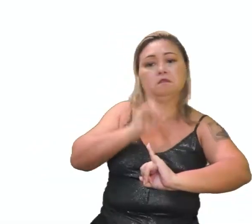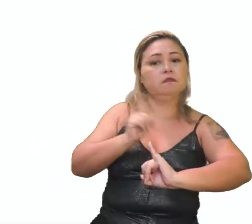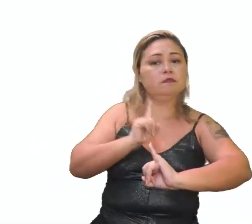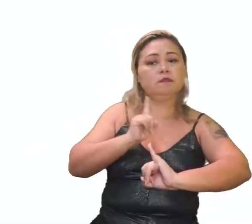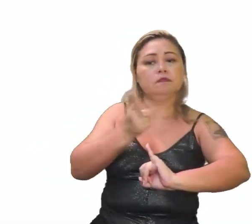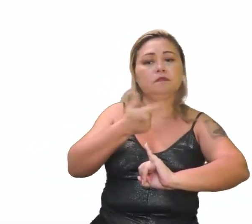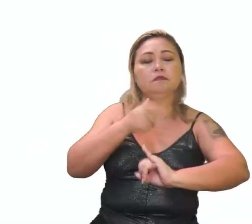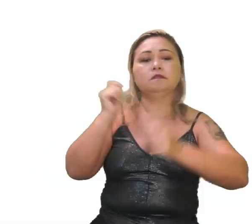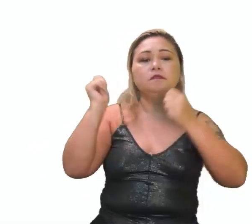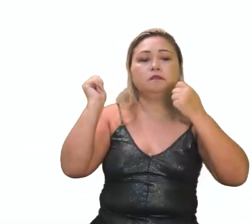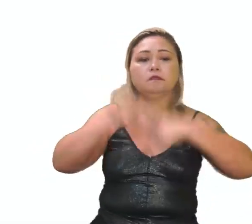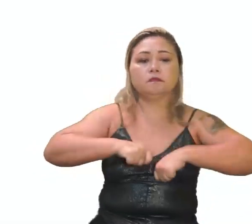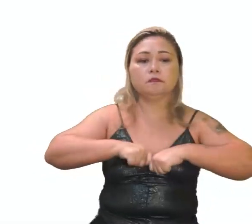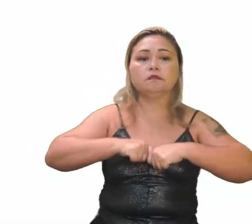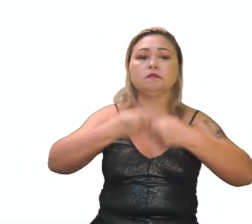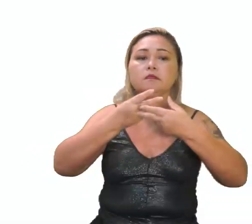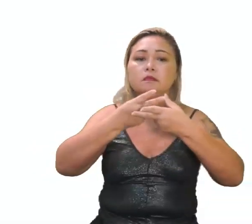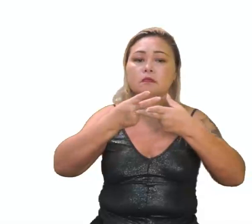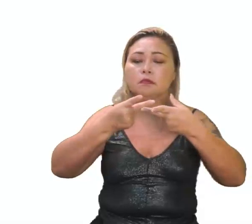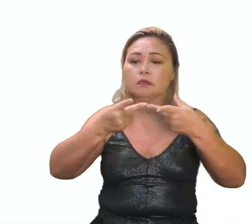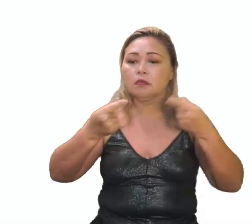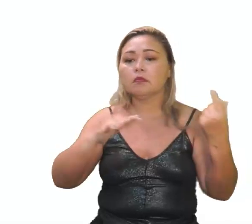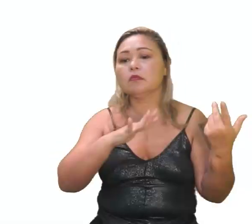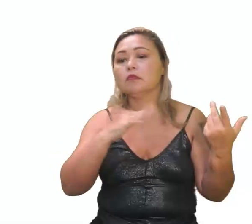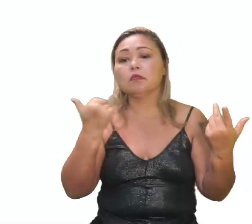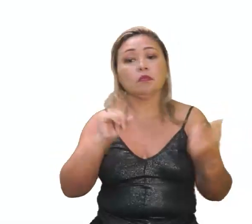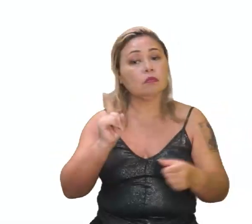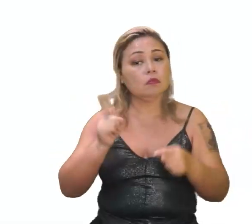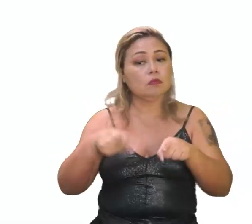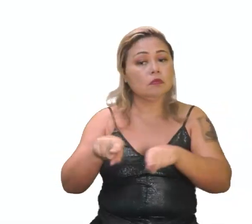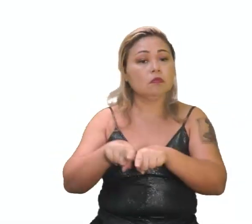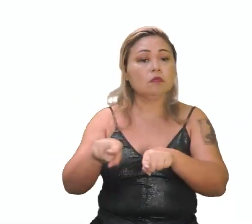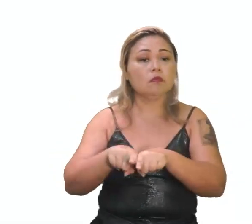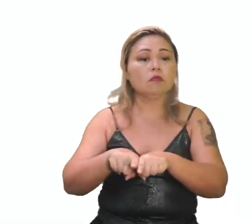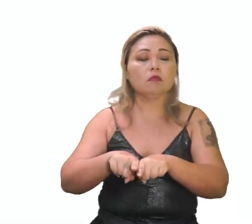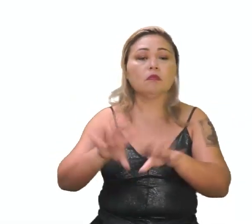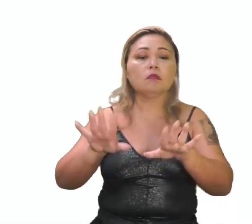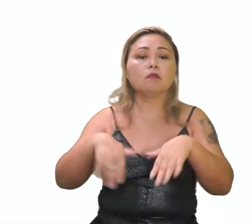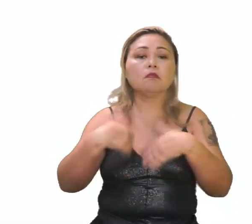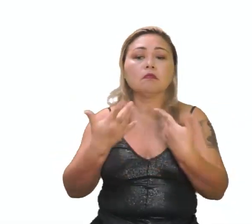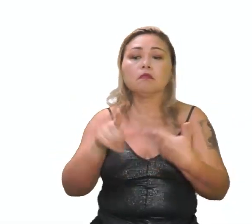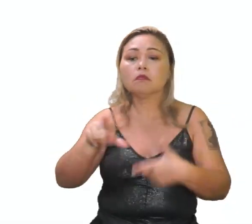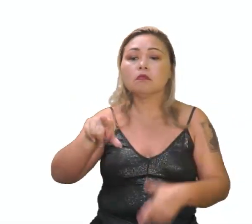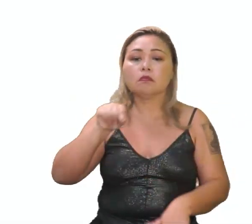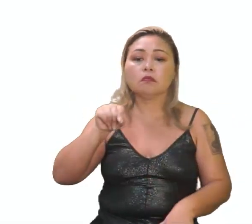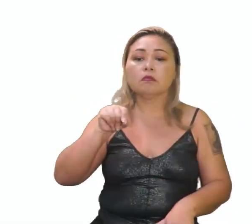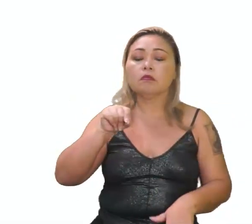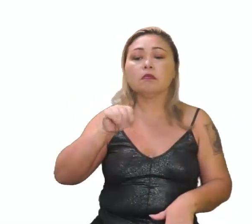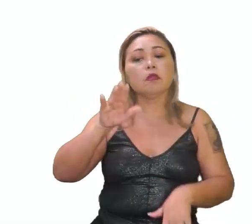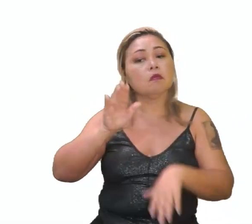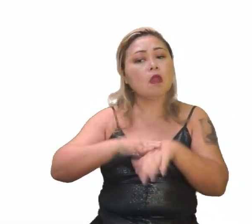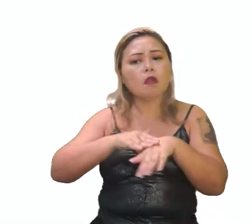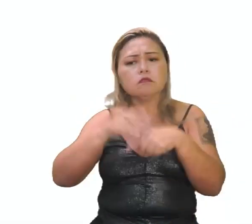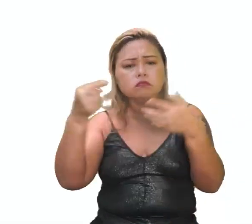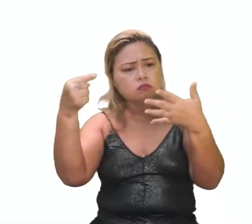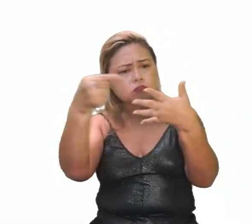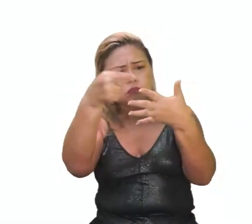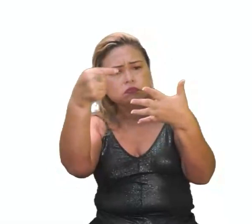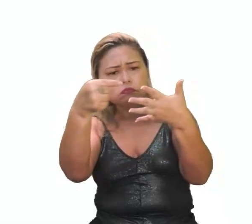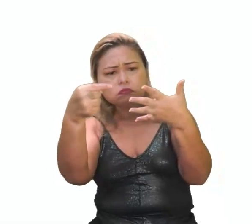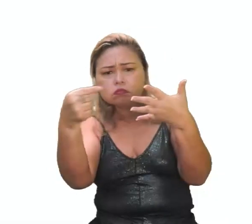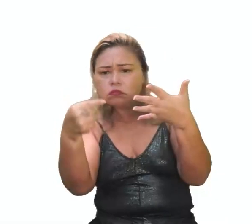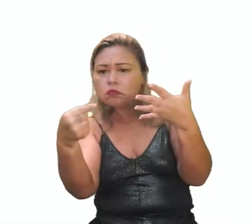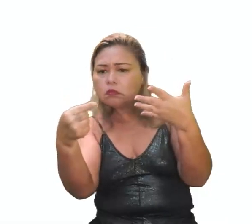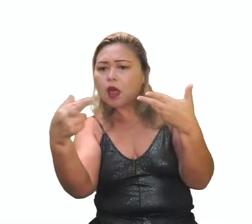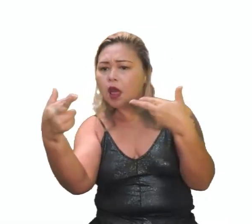isso. Possibilidade de extinção também não, tá? Então, a opção que mais confere, que está